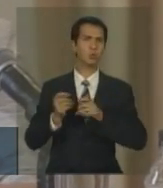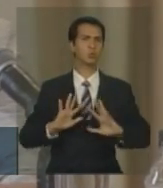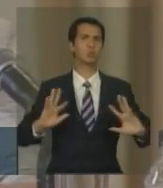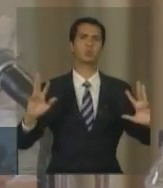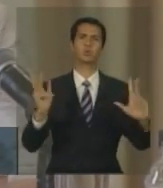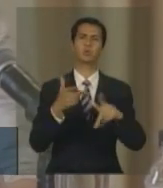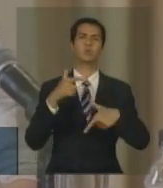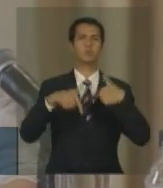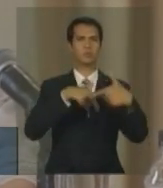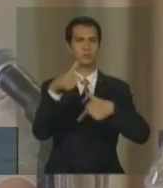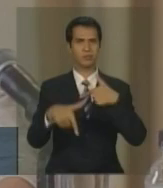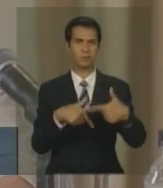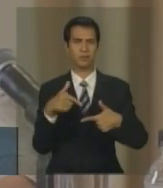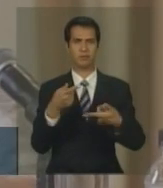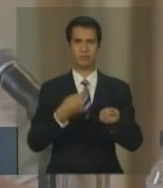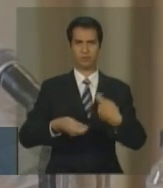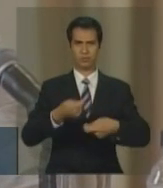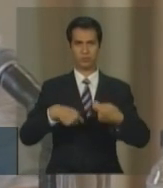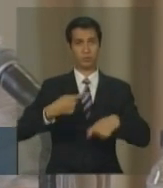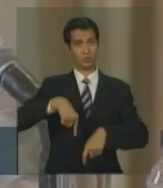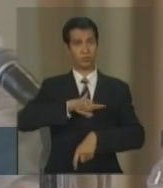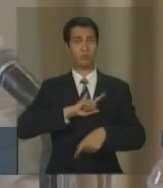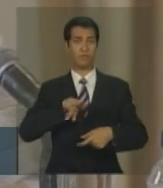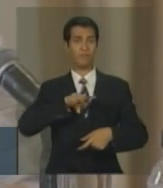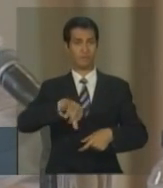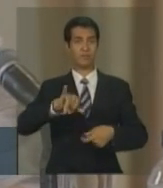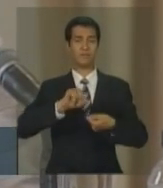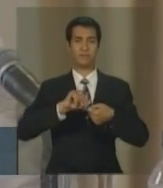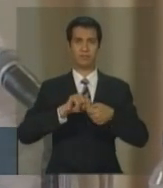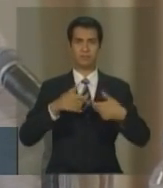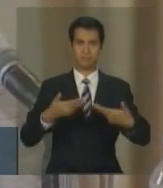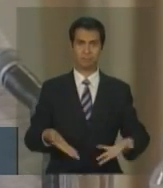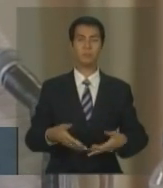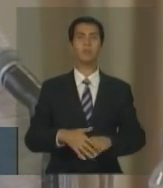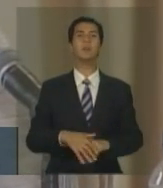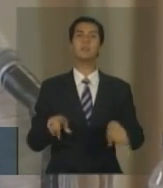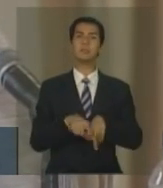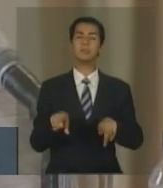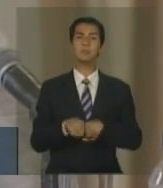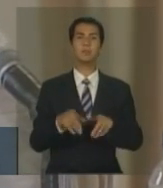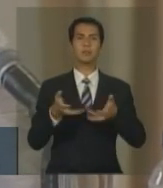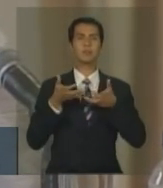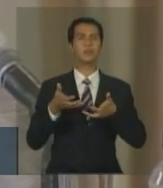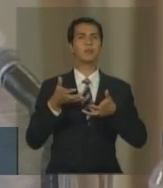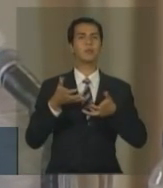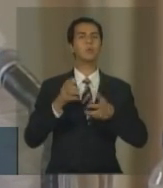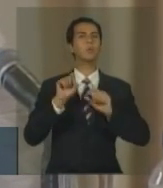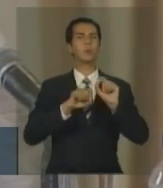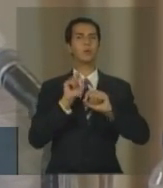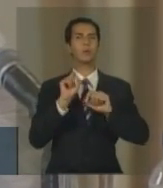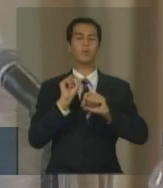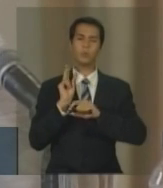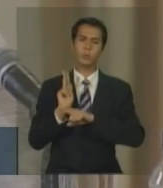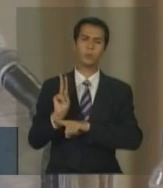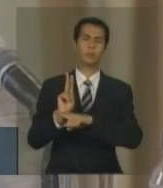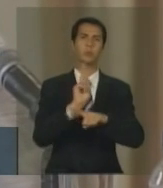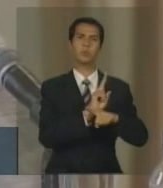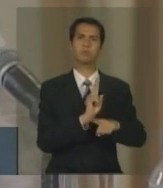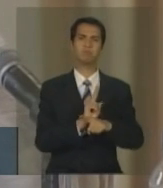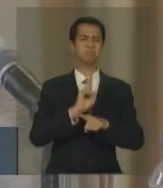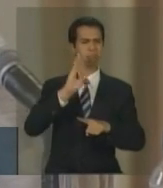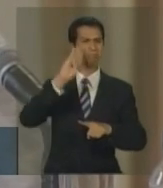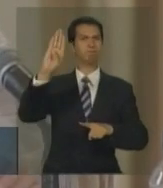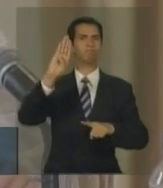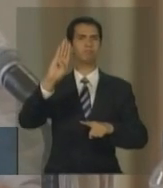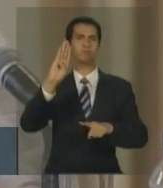vamos fazer. E também de dar a importância merecida para o nosso mercado regional,